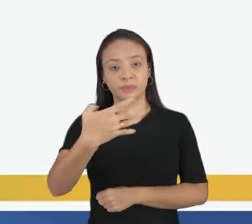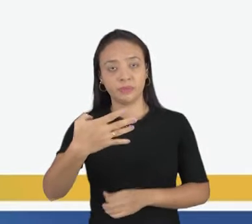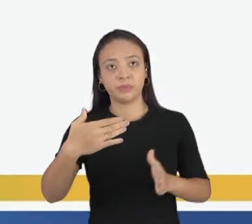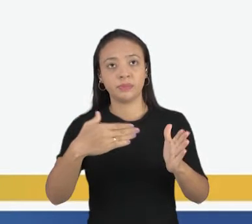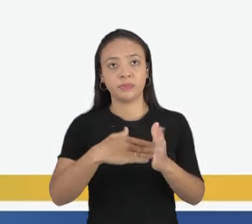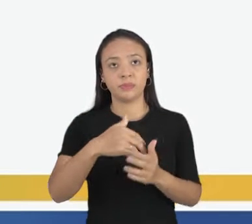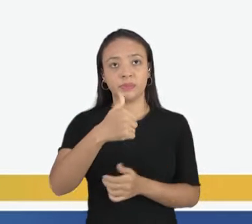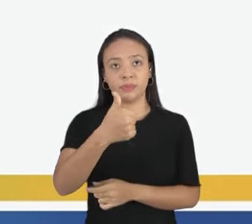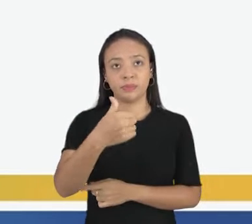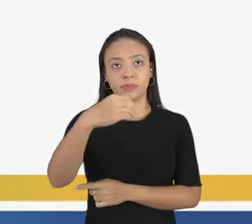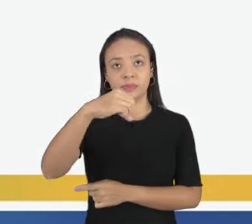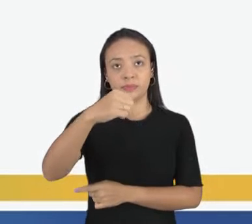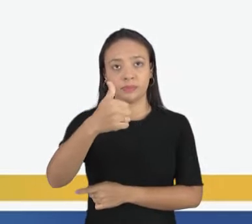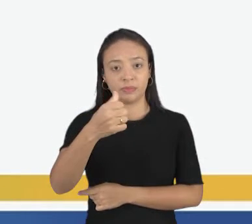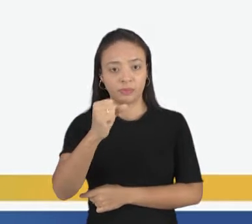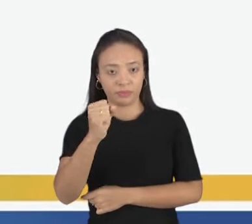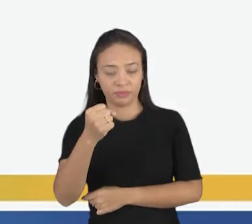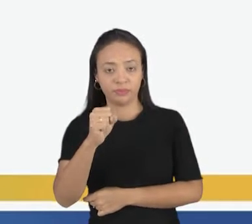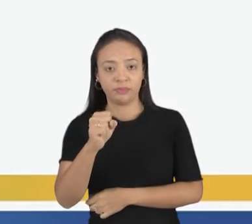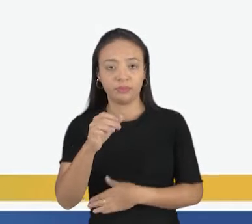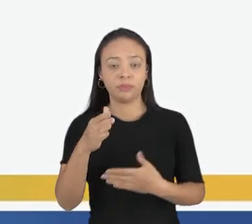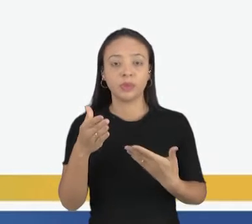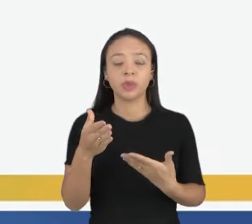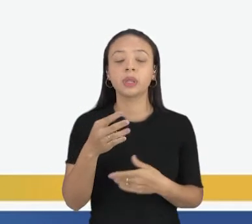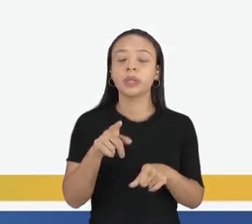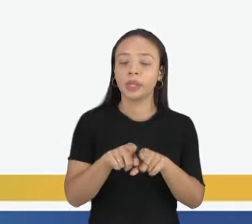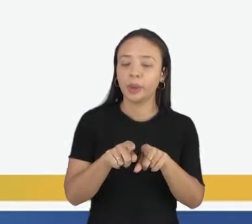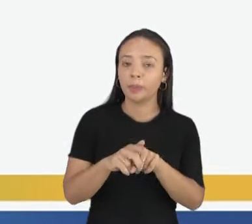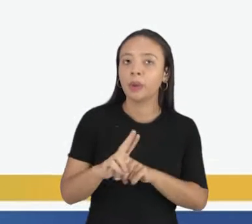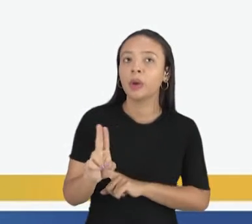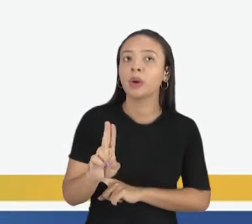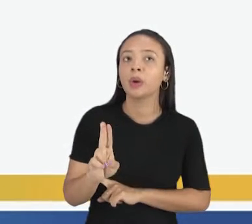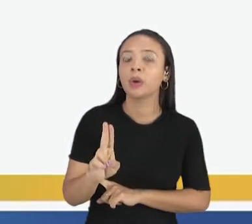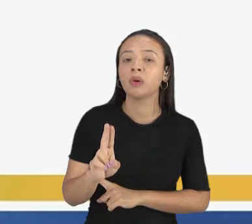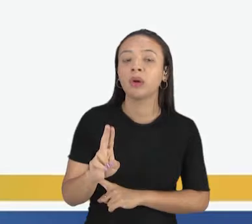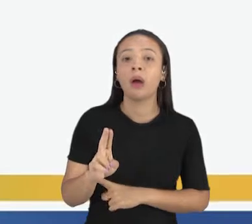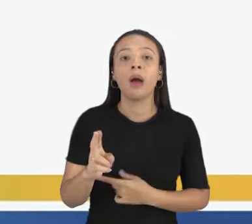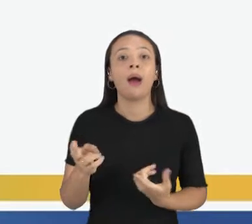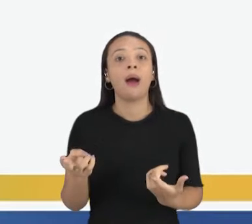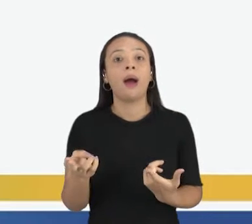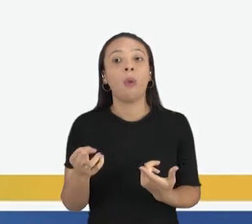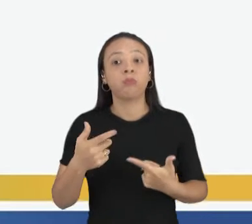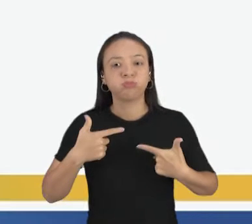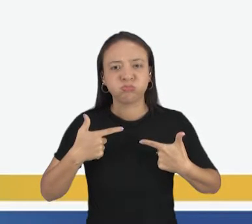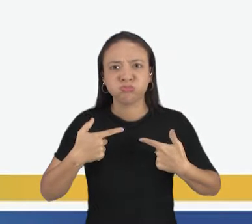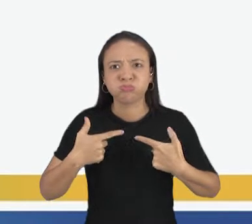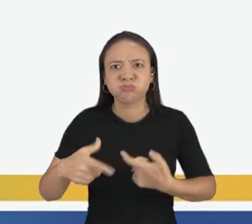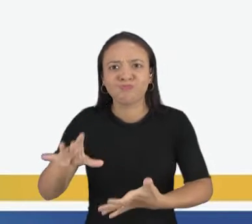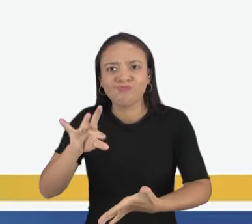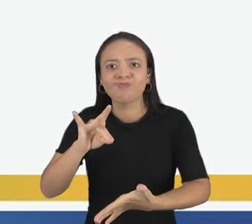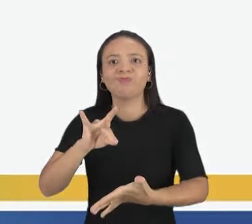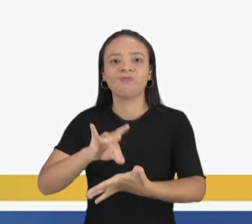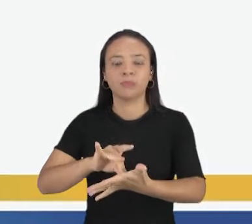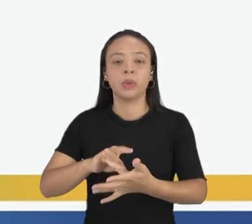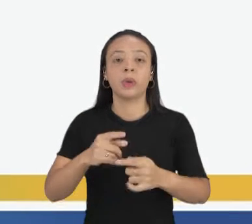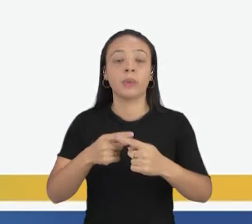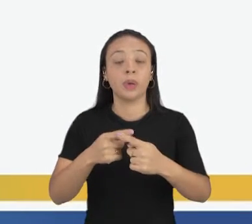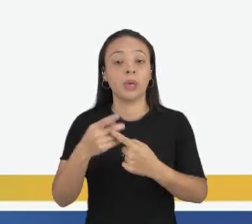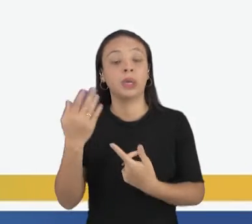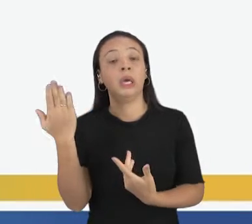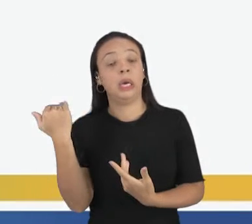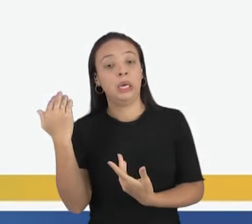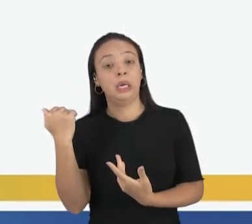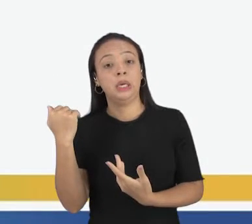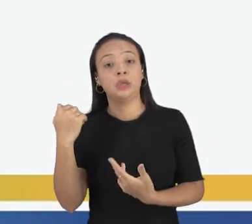1918, e inicialmente ela ficou conhecida como a Grande Guerra, porque, como eu disse, até então, né, as nações